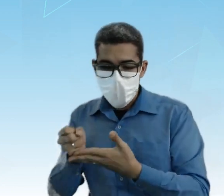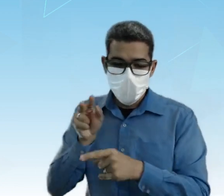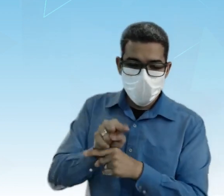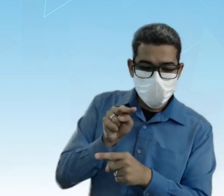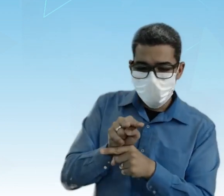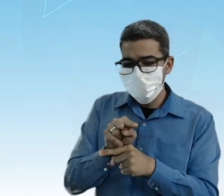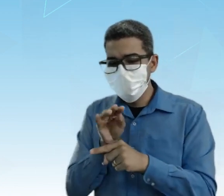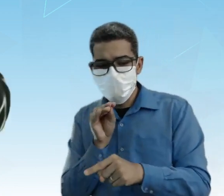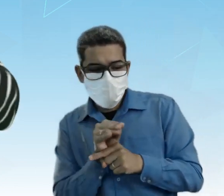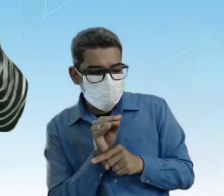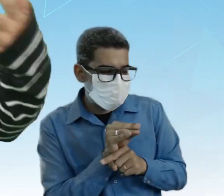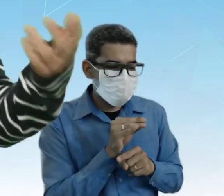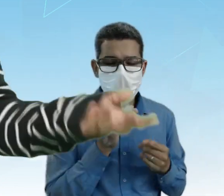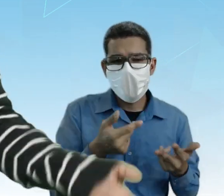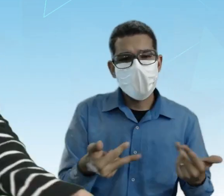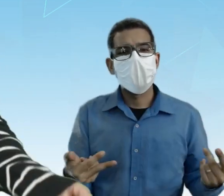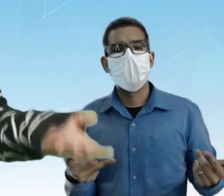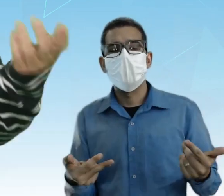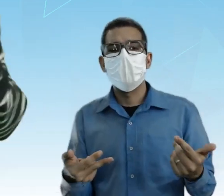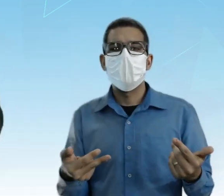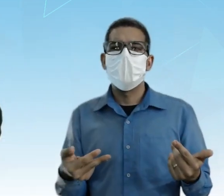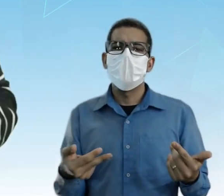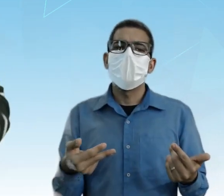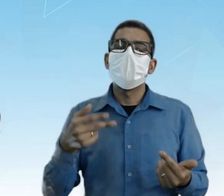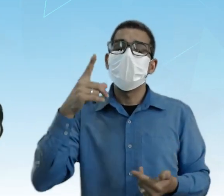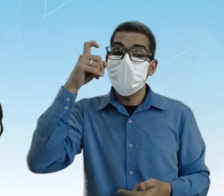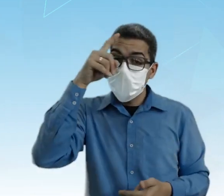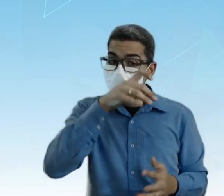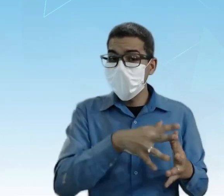coisas econômicas, bem materiais. É